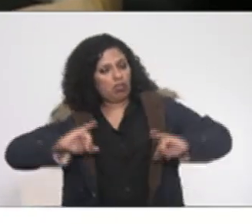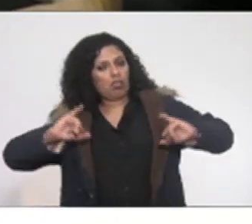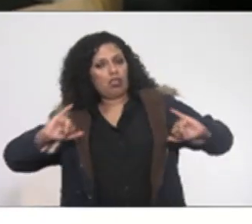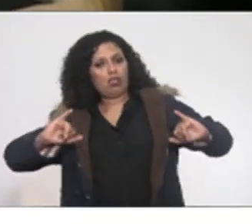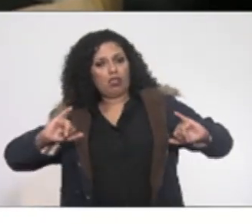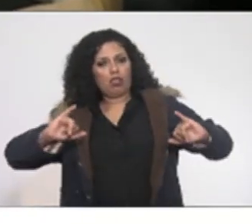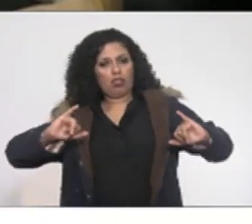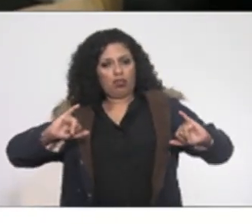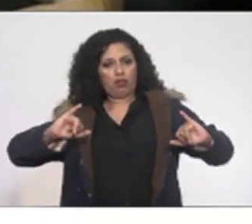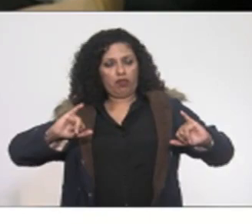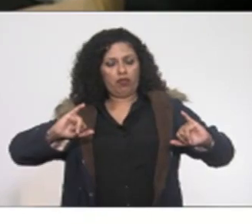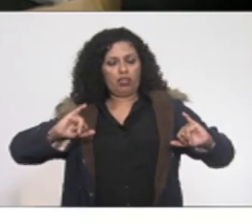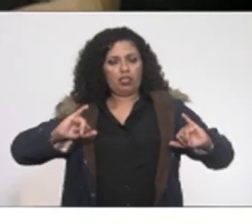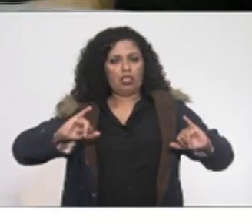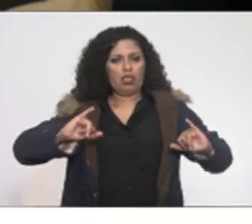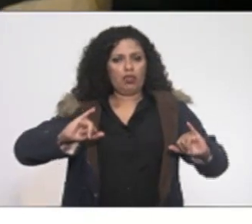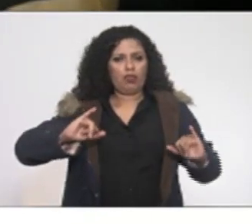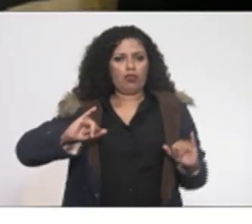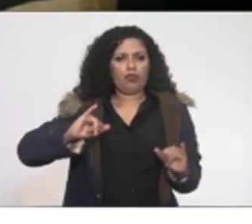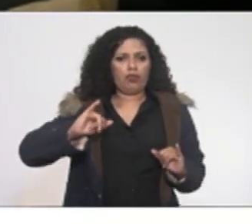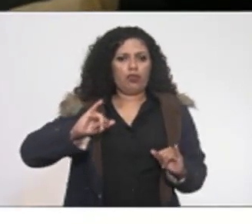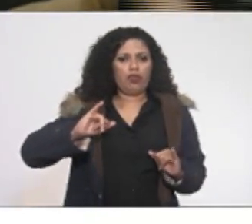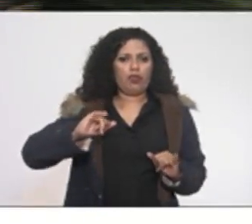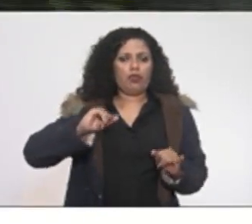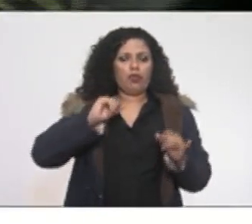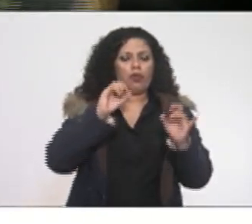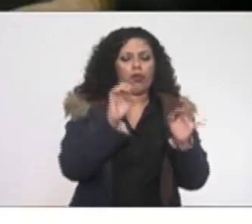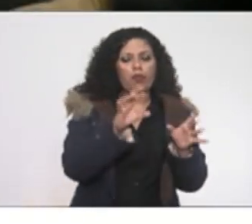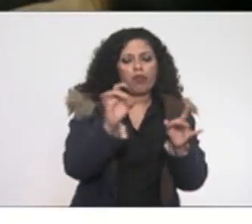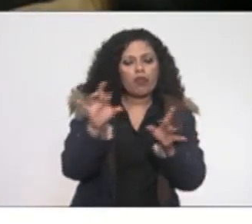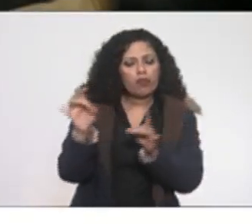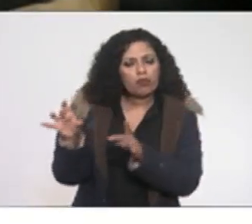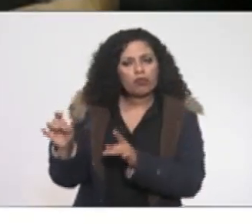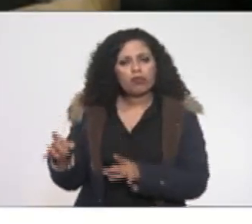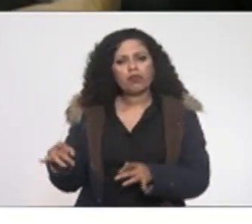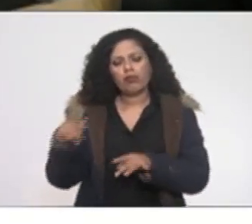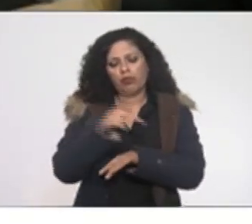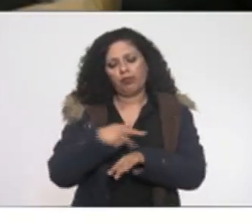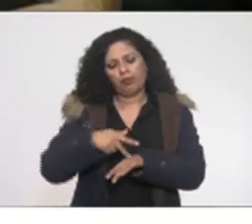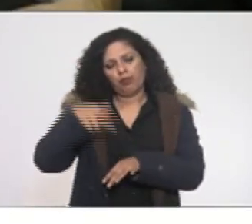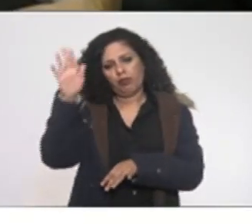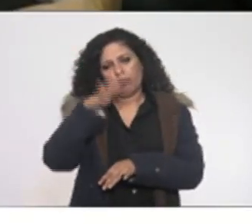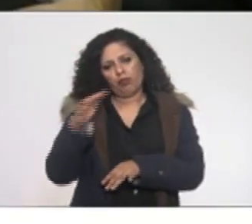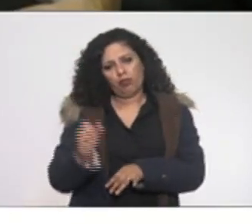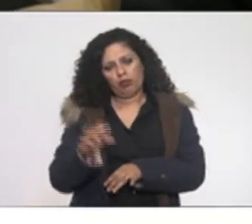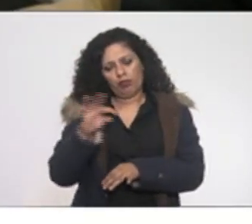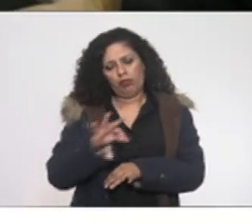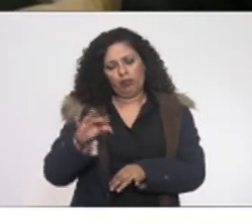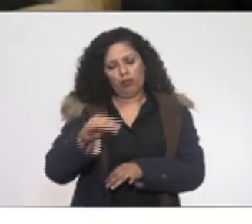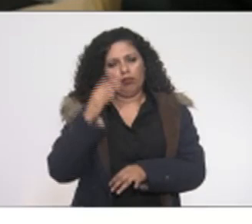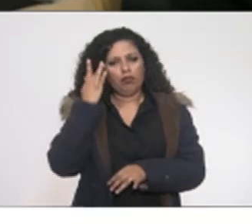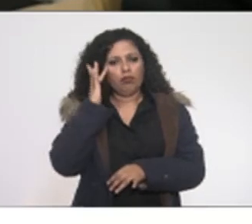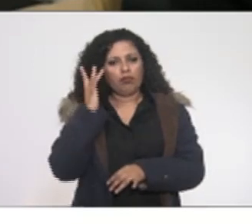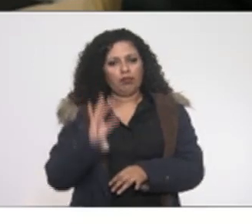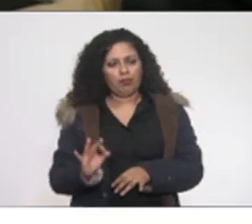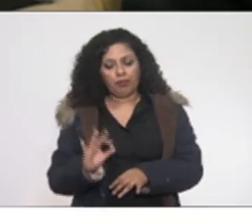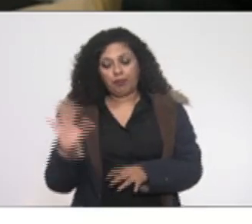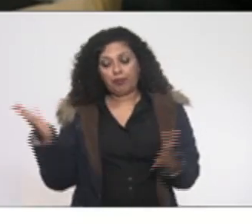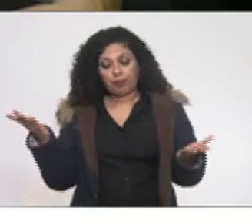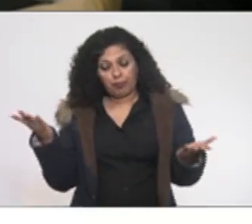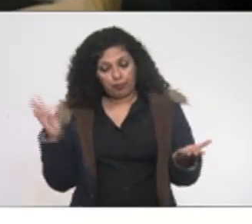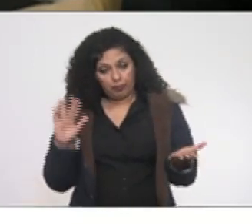que não queria dizer muita coisa, que era o preço médio do Brasil inteiro de revenda dela. Hoje em dia, ela divulga o preço de combustível, gasolina, diesel,